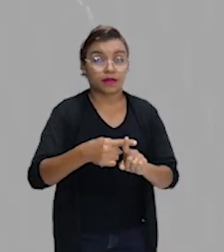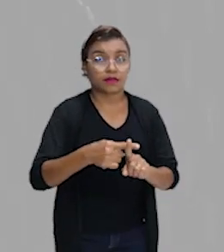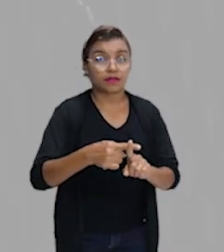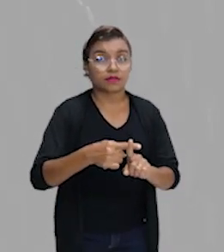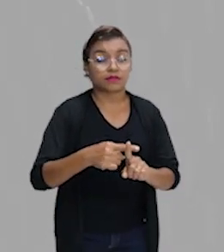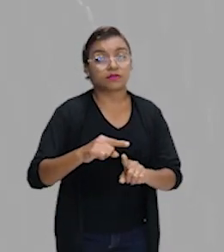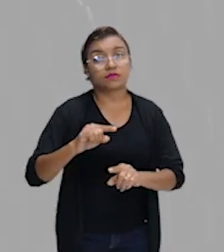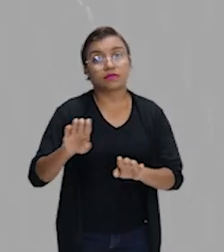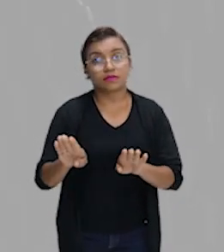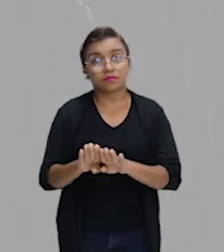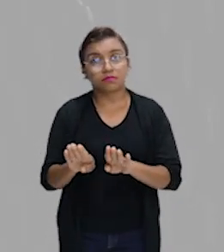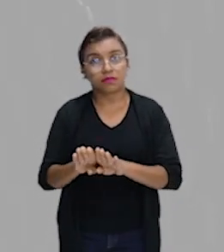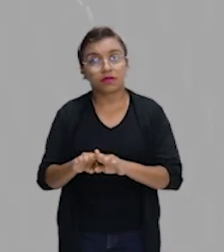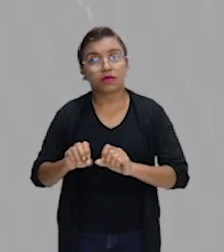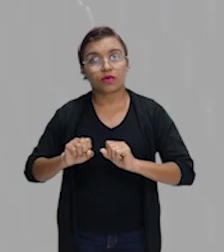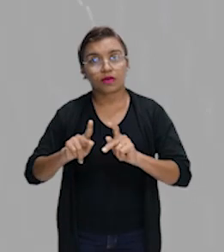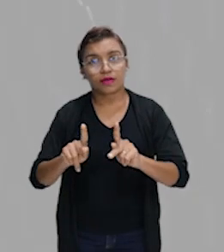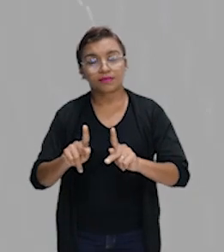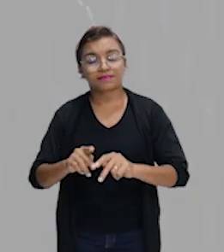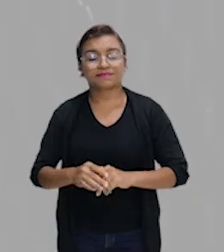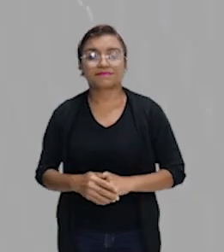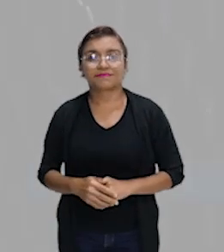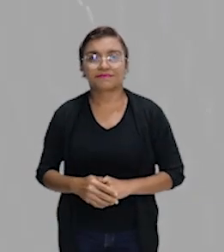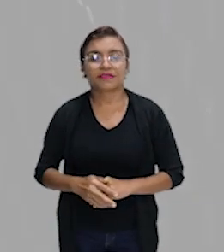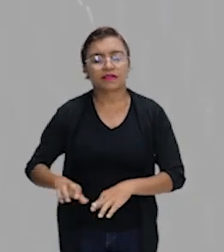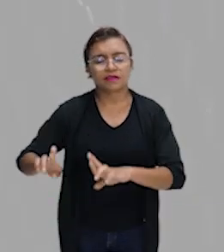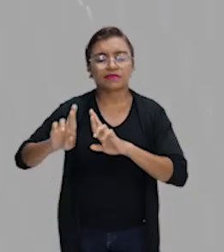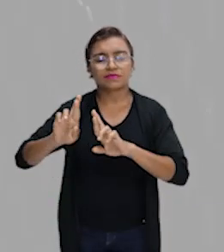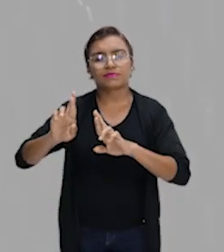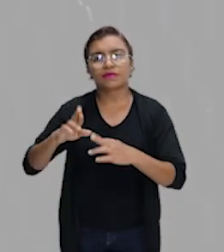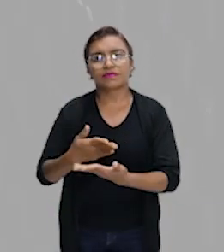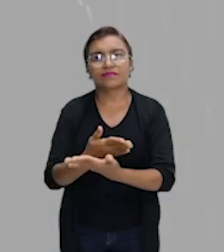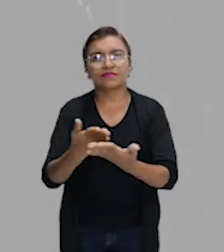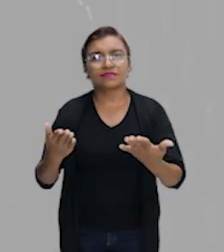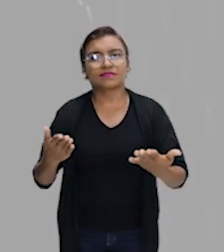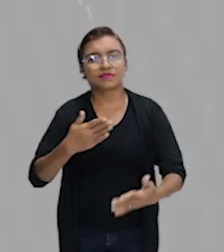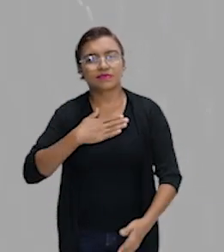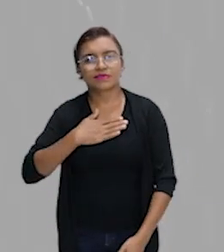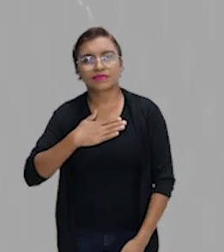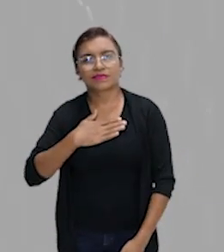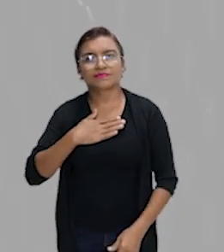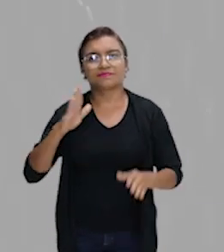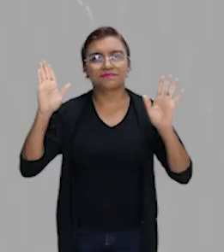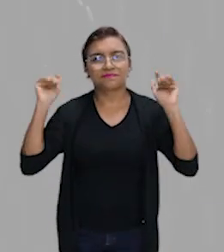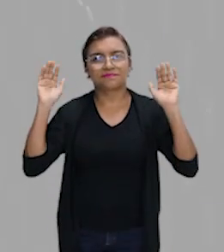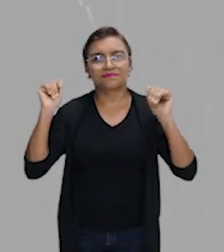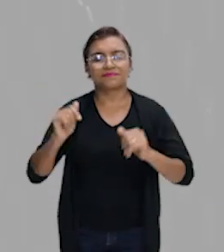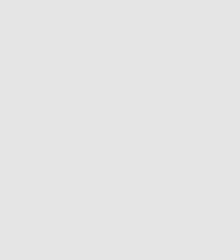grupo OH-. Show de bola, turma? Espero que vocês tenham gostado e até a próxima.